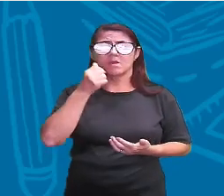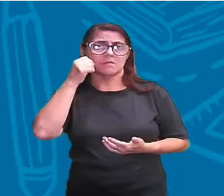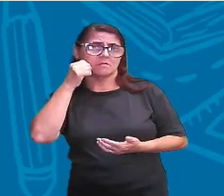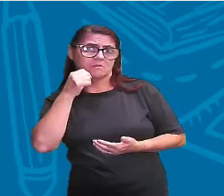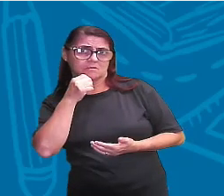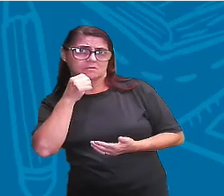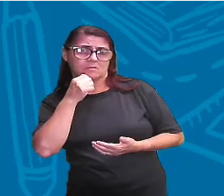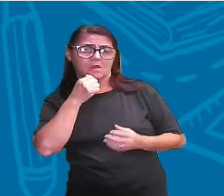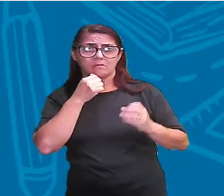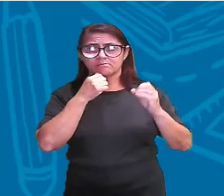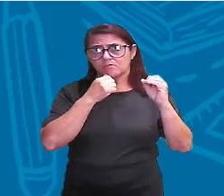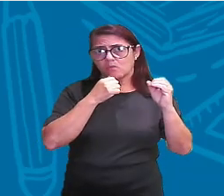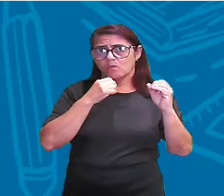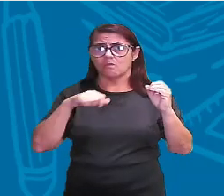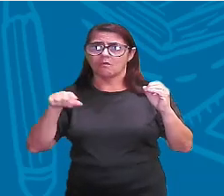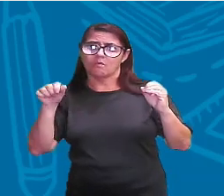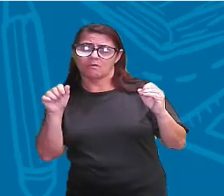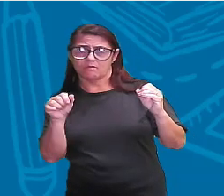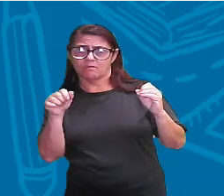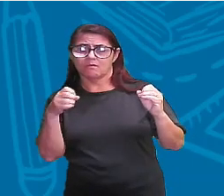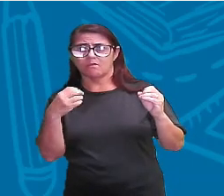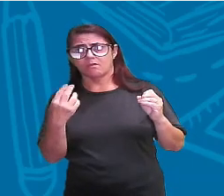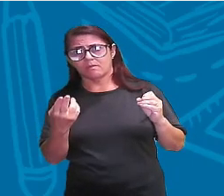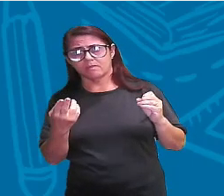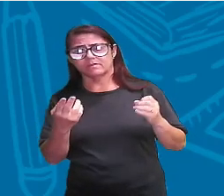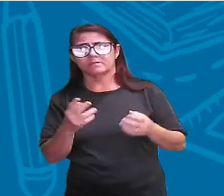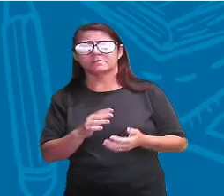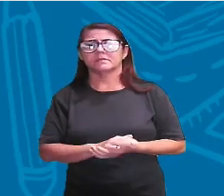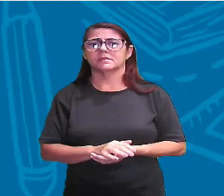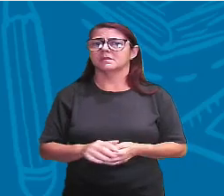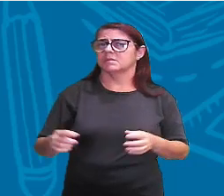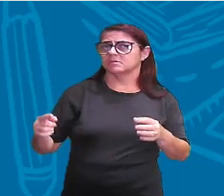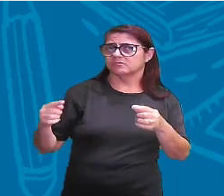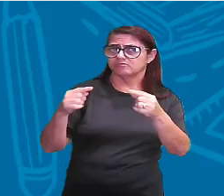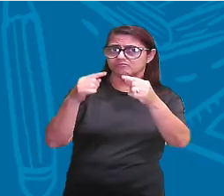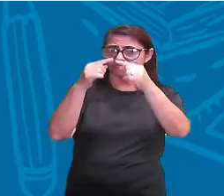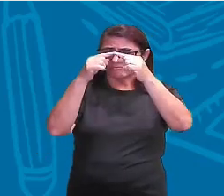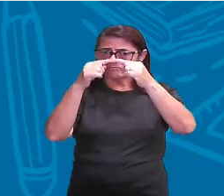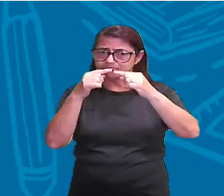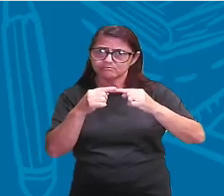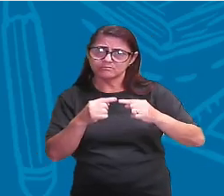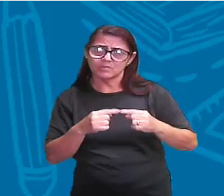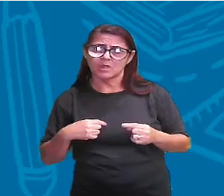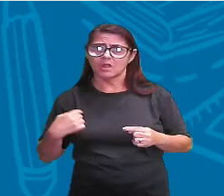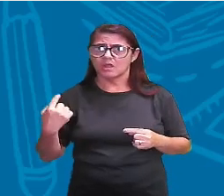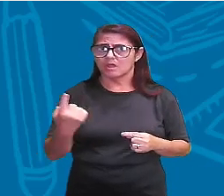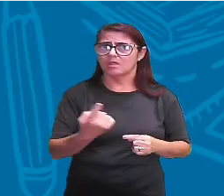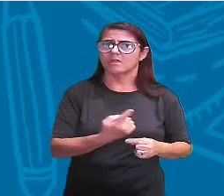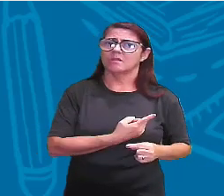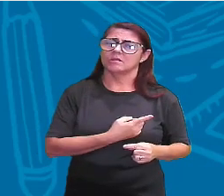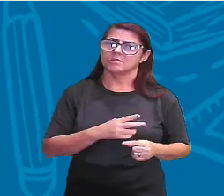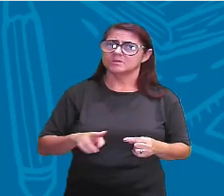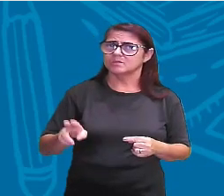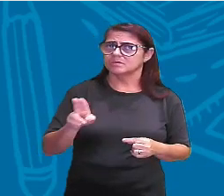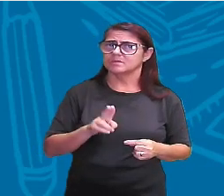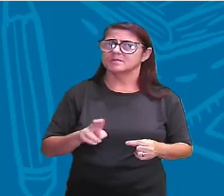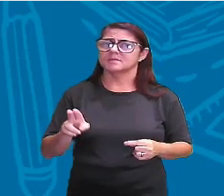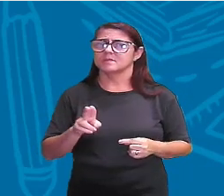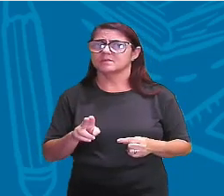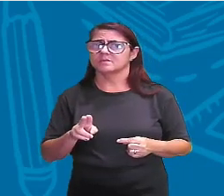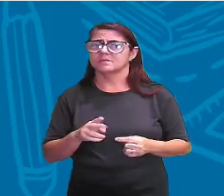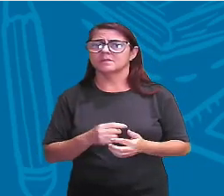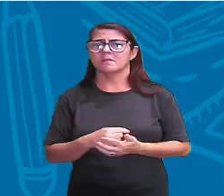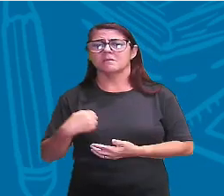ela. Depois nós temos o us, que faz relação aí com o we, que é o nós. Então, pode ser nos,